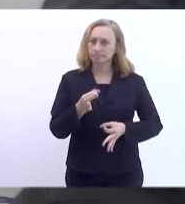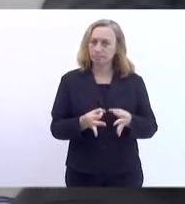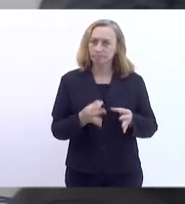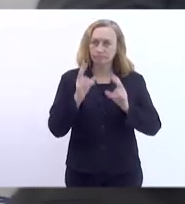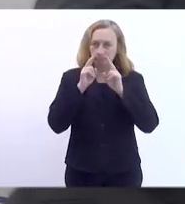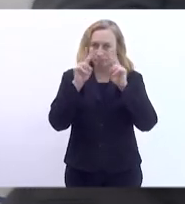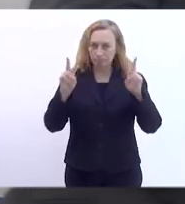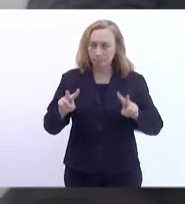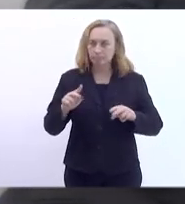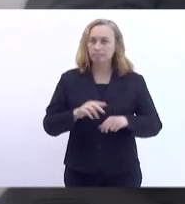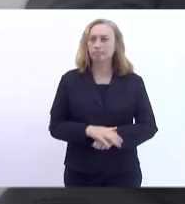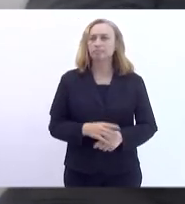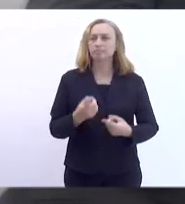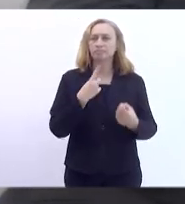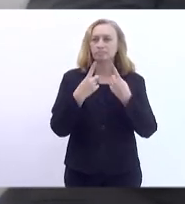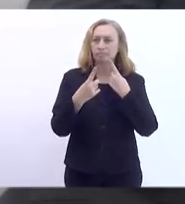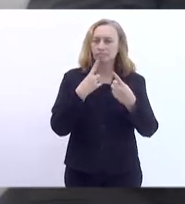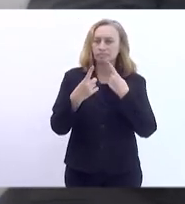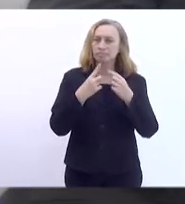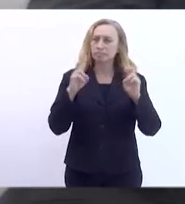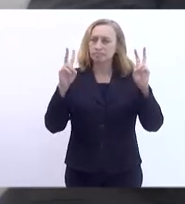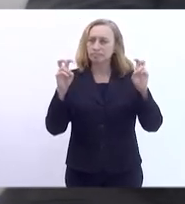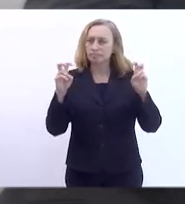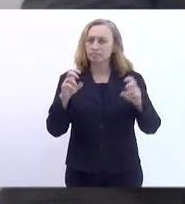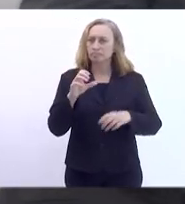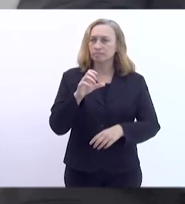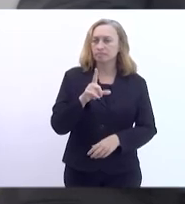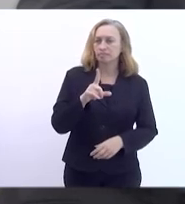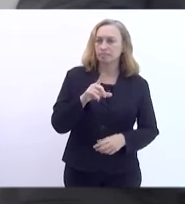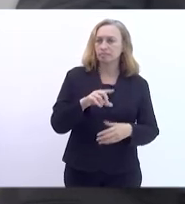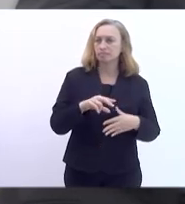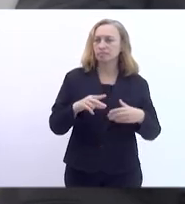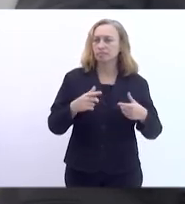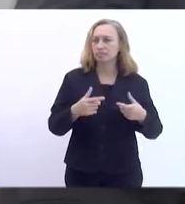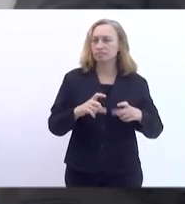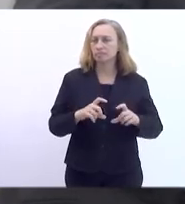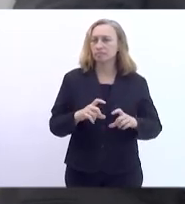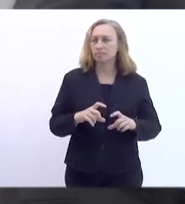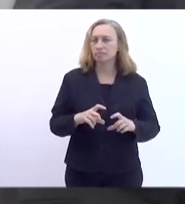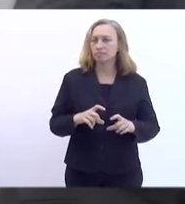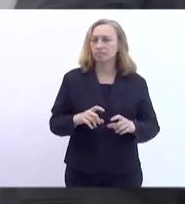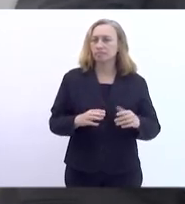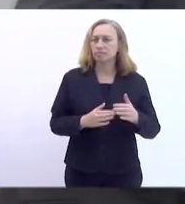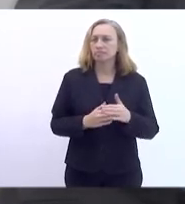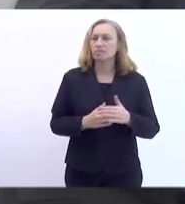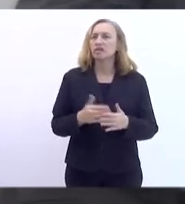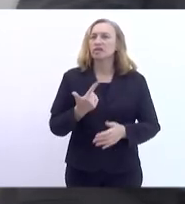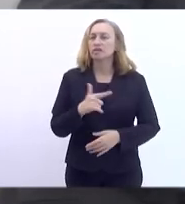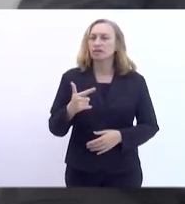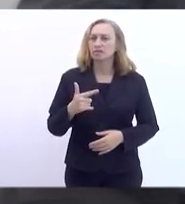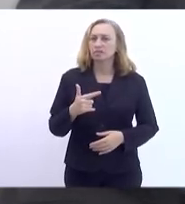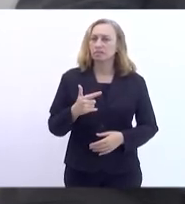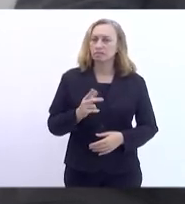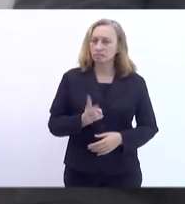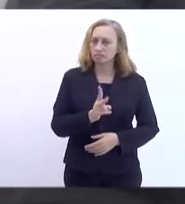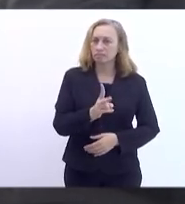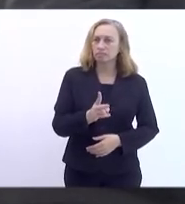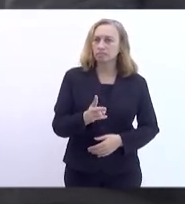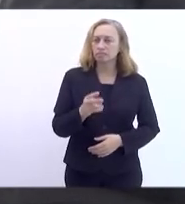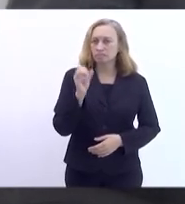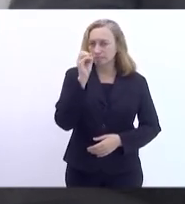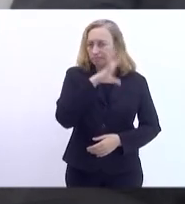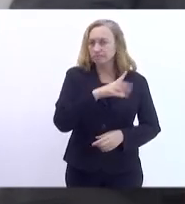quando a gente vê discutida a questão da cláusula de Barreiras sempre foi um absurdo mas também